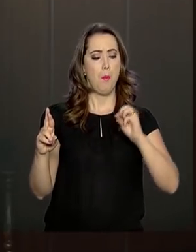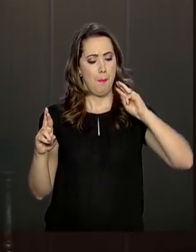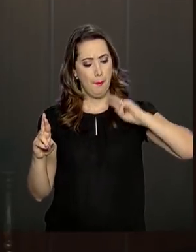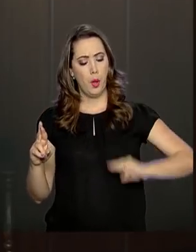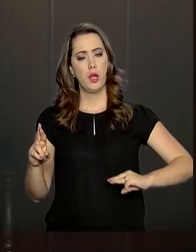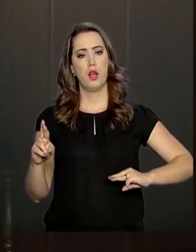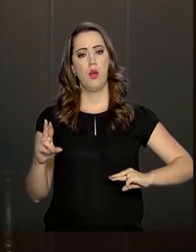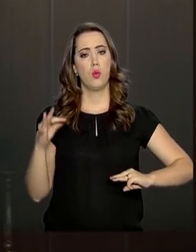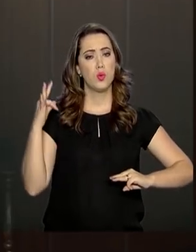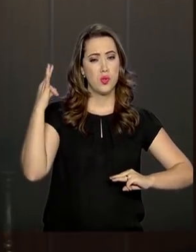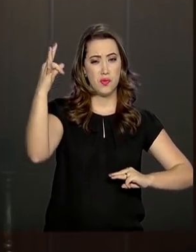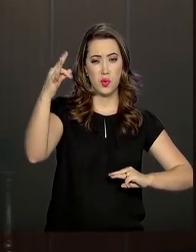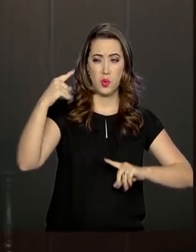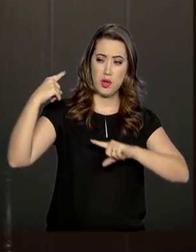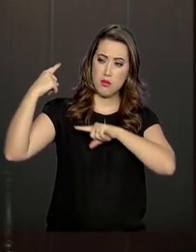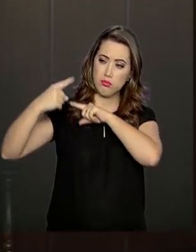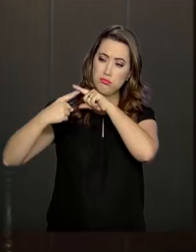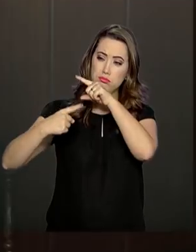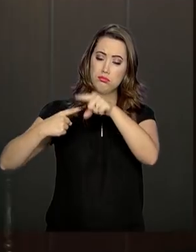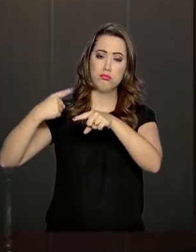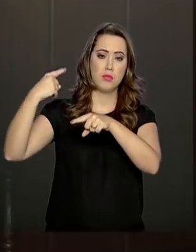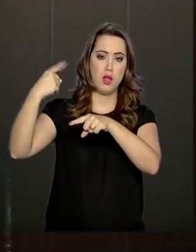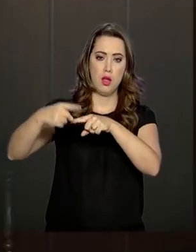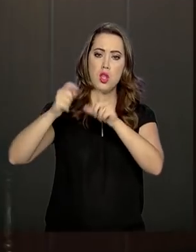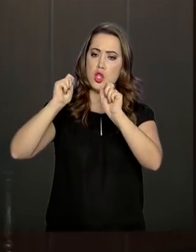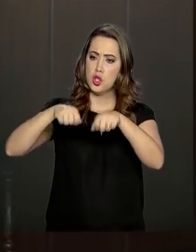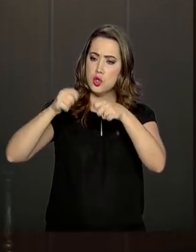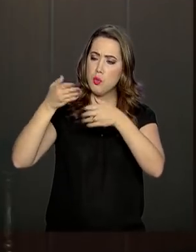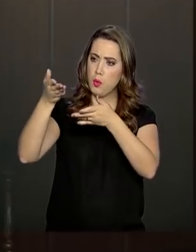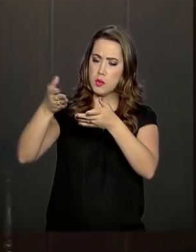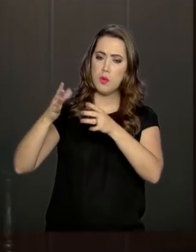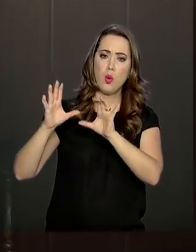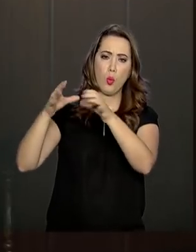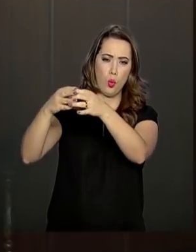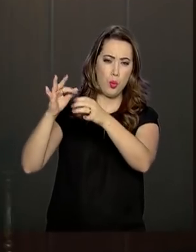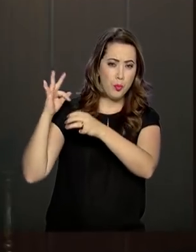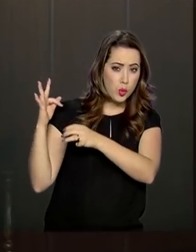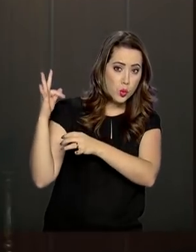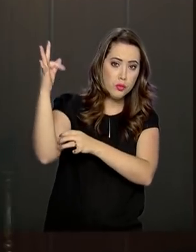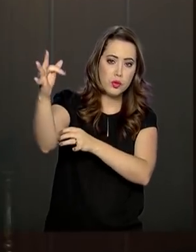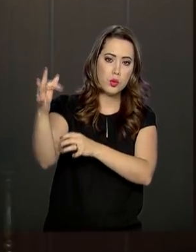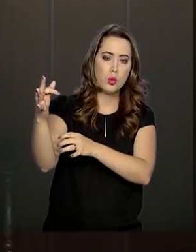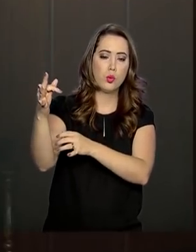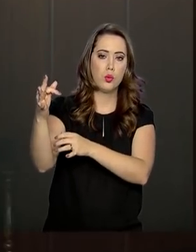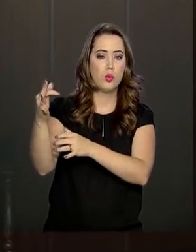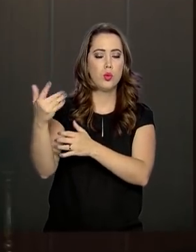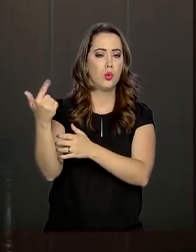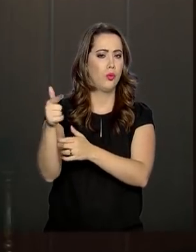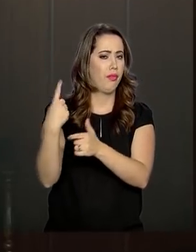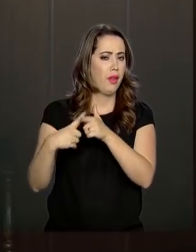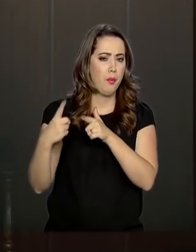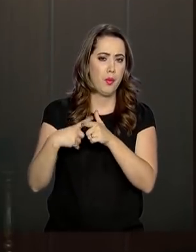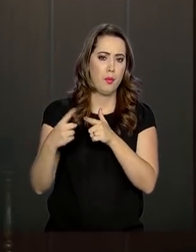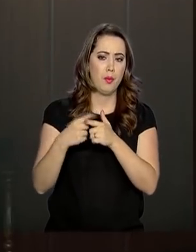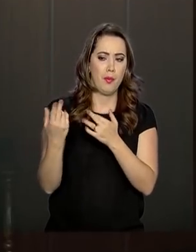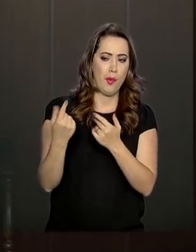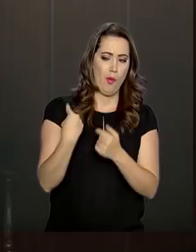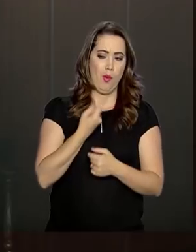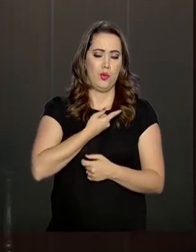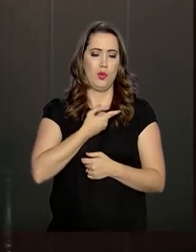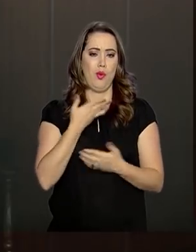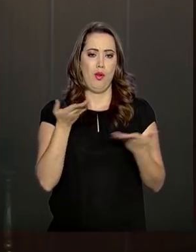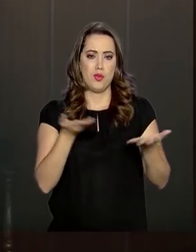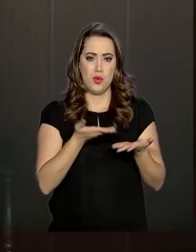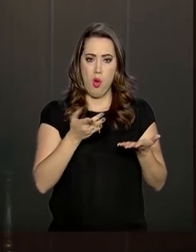futuras gerações de permitir que eles escapem essa armadilha em que as nossas gerações passadas